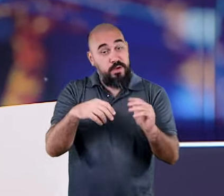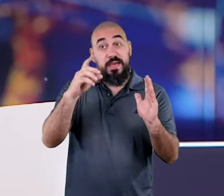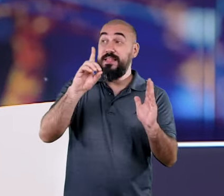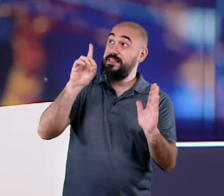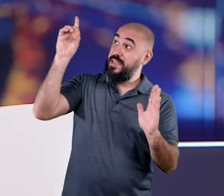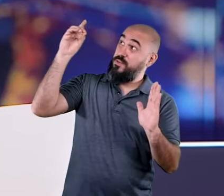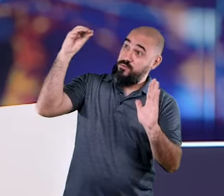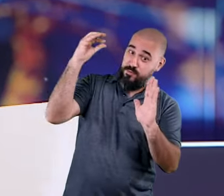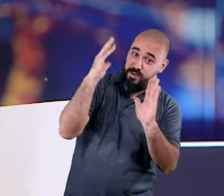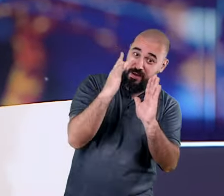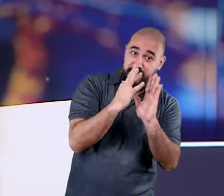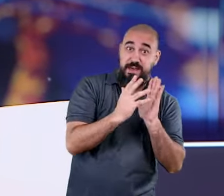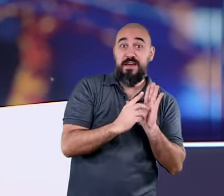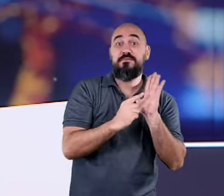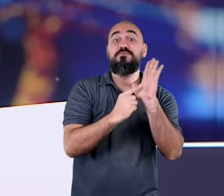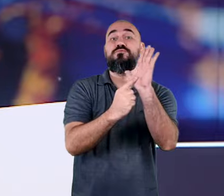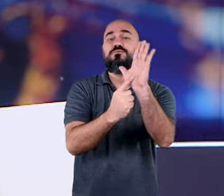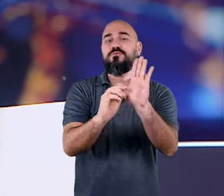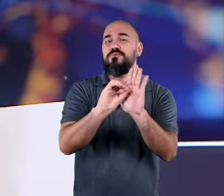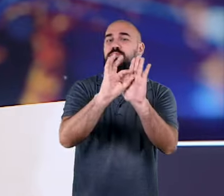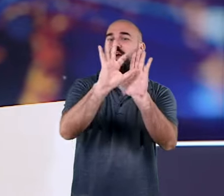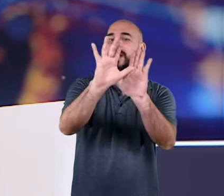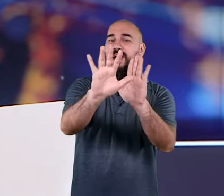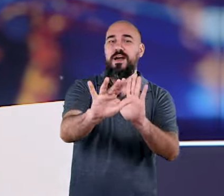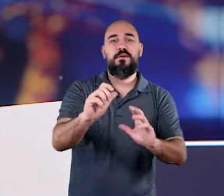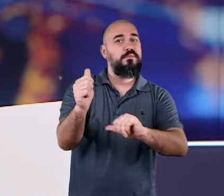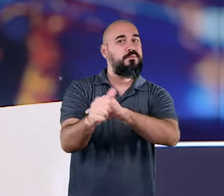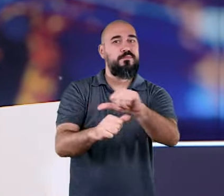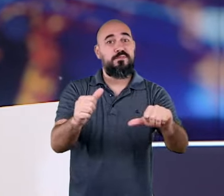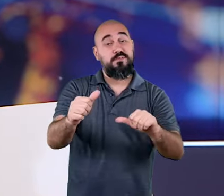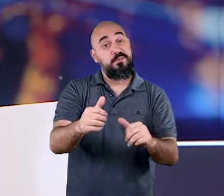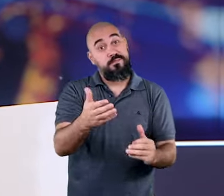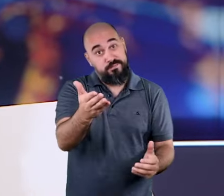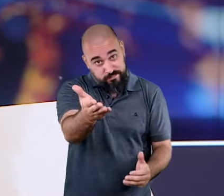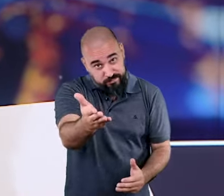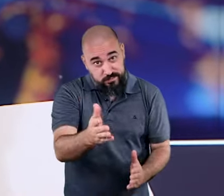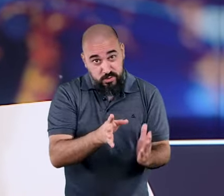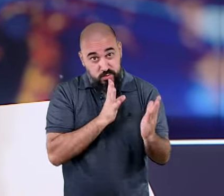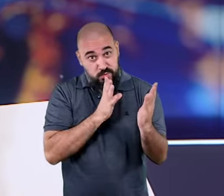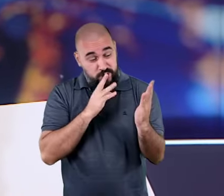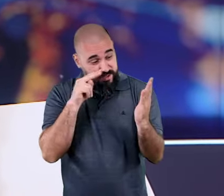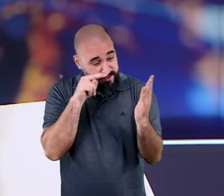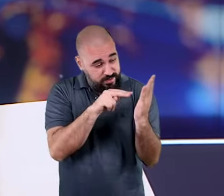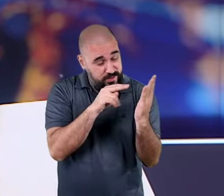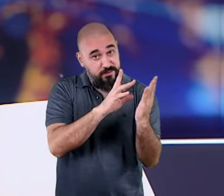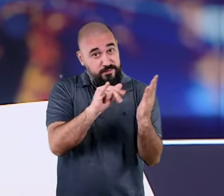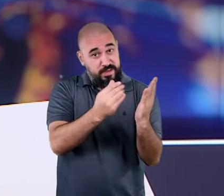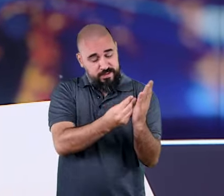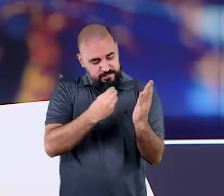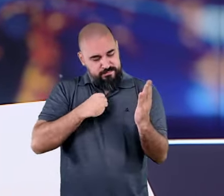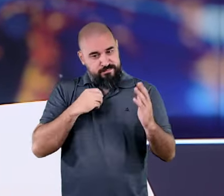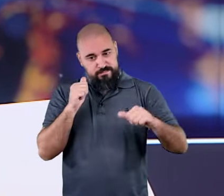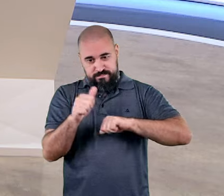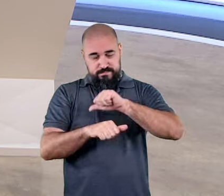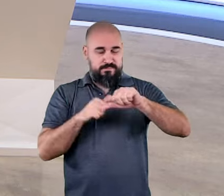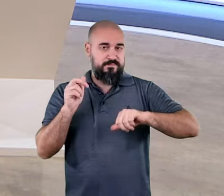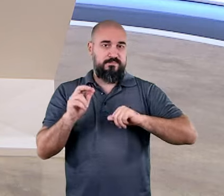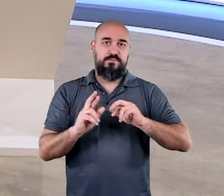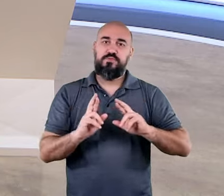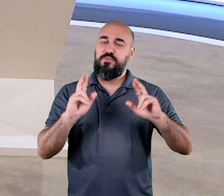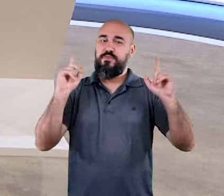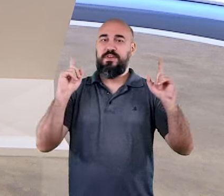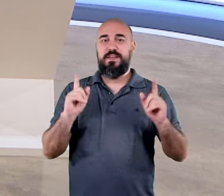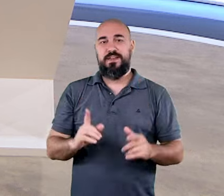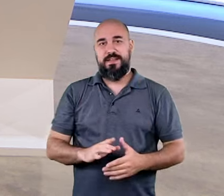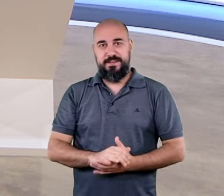seres humanos. E conhecer a Bíblia, conhecer a palavra de Deus, vai fazer toda a diferença na sua história. O nome